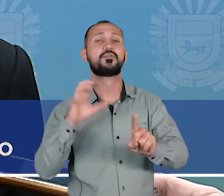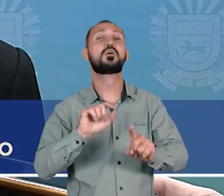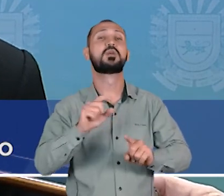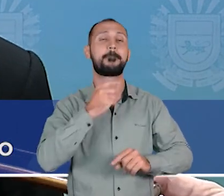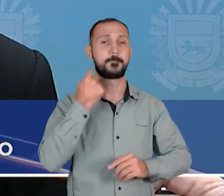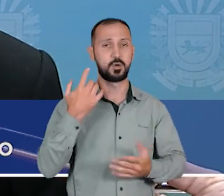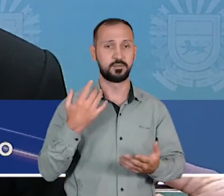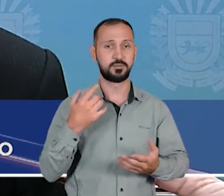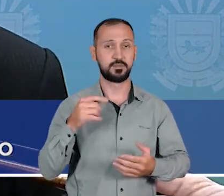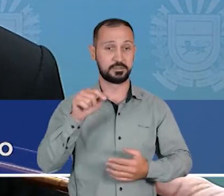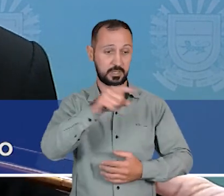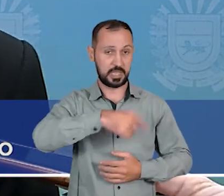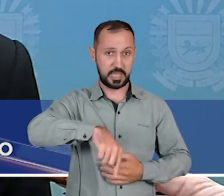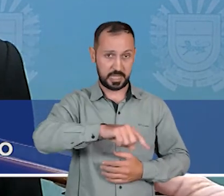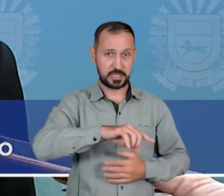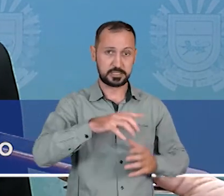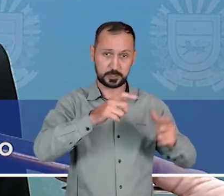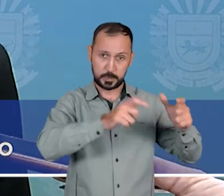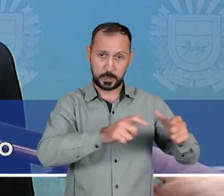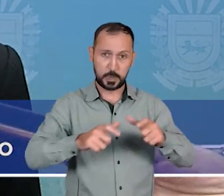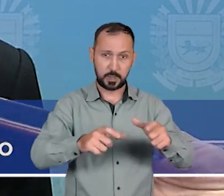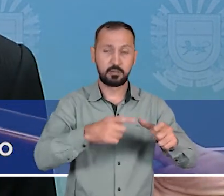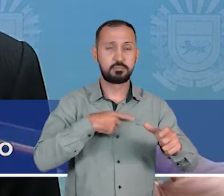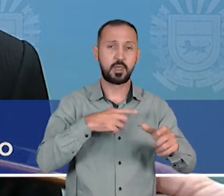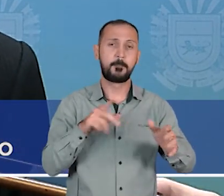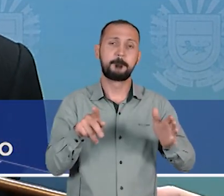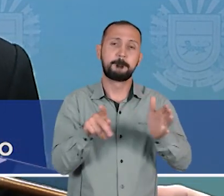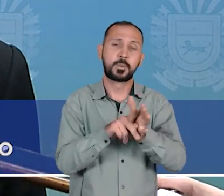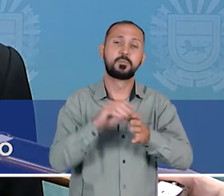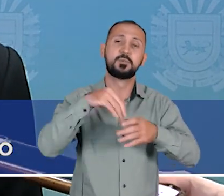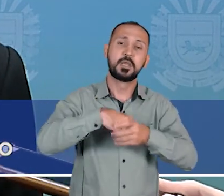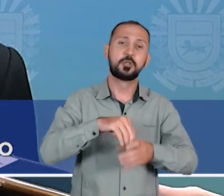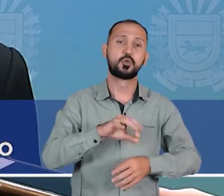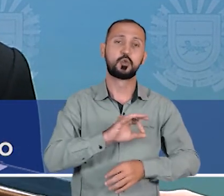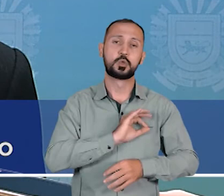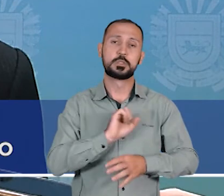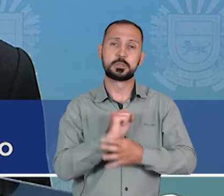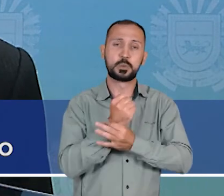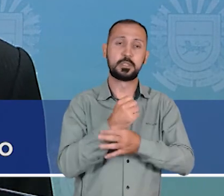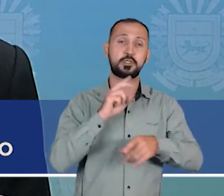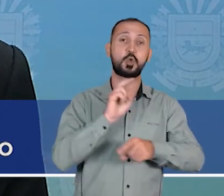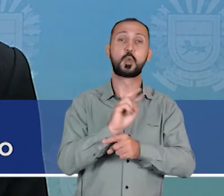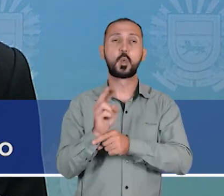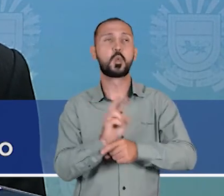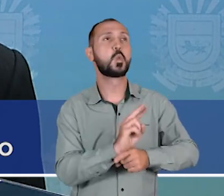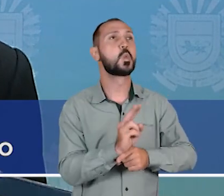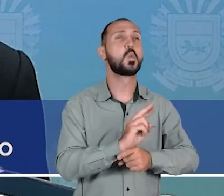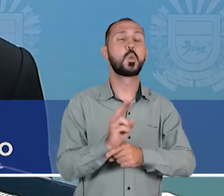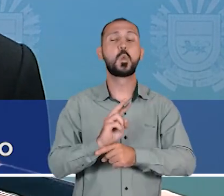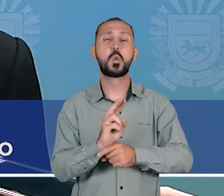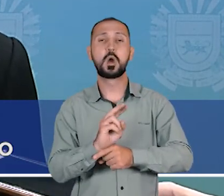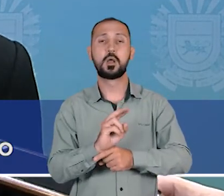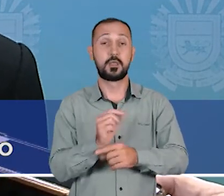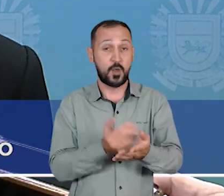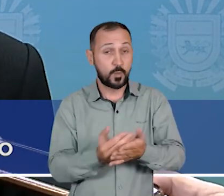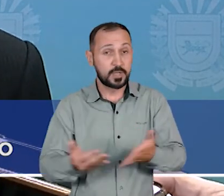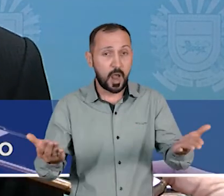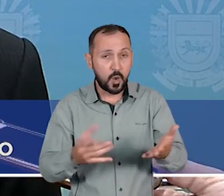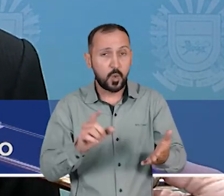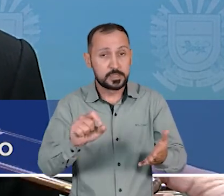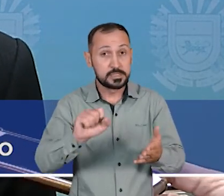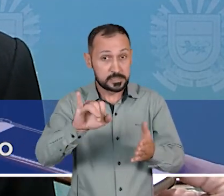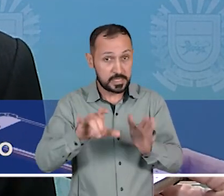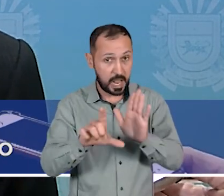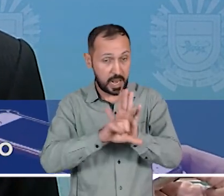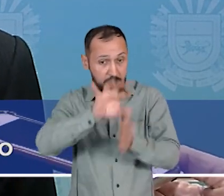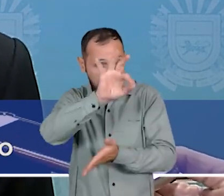até levar à morte. Então, essas casas, obrigatoriamente, ela tem lá os seus seguranças interno e externo, né, que atuam e